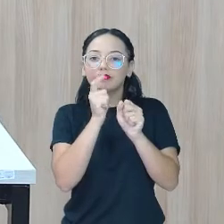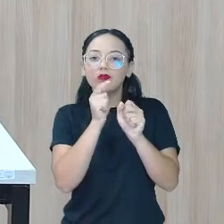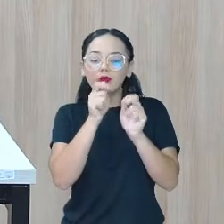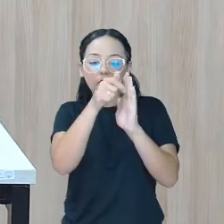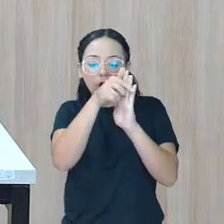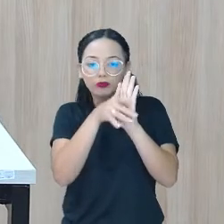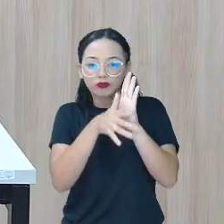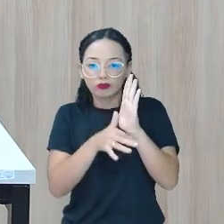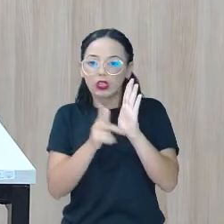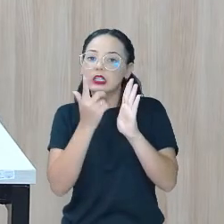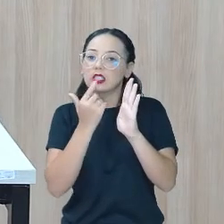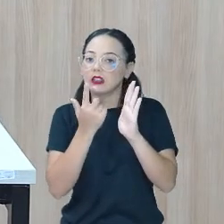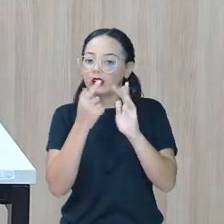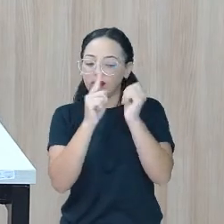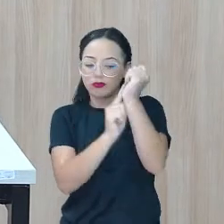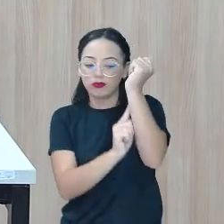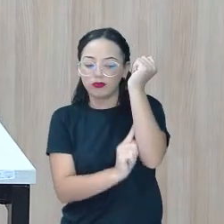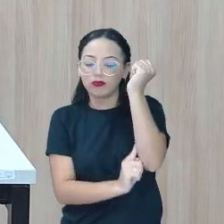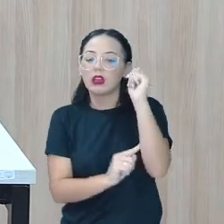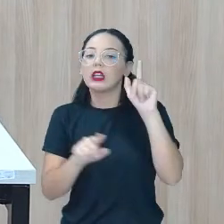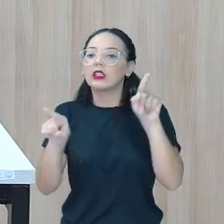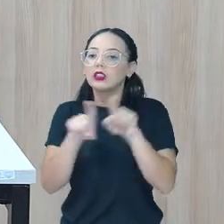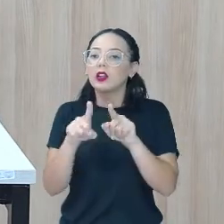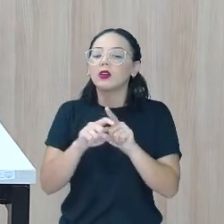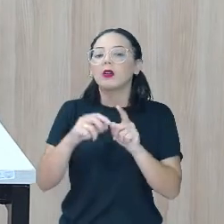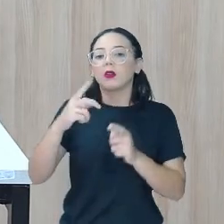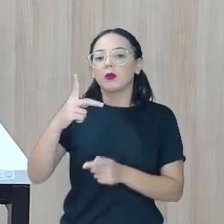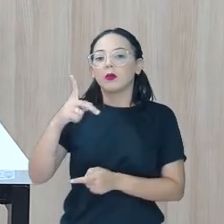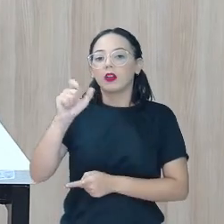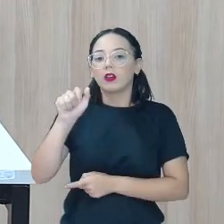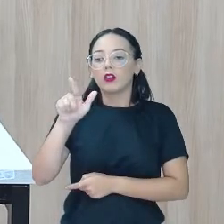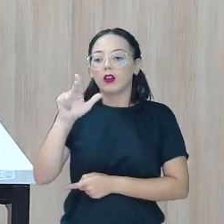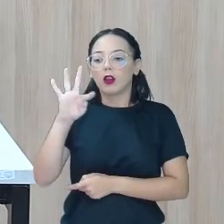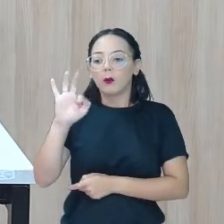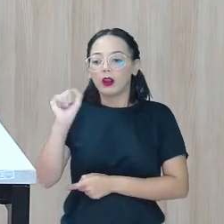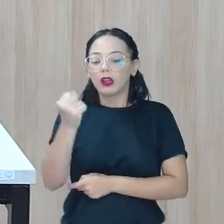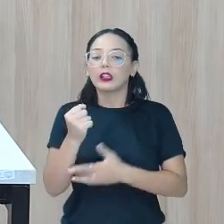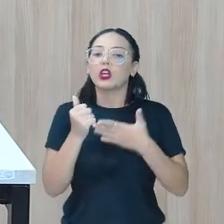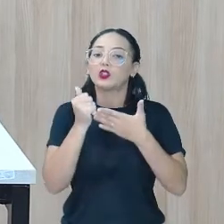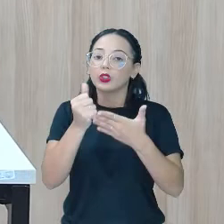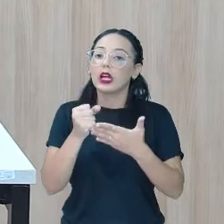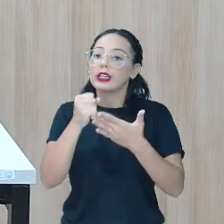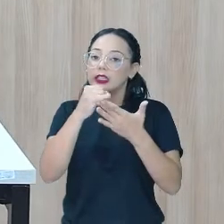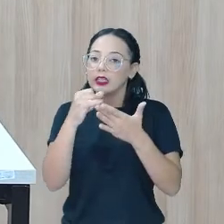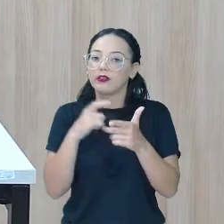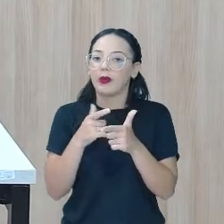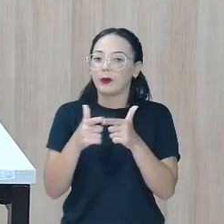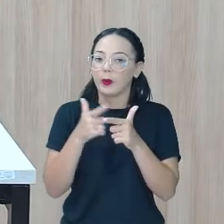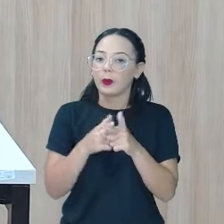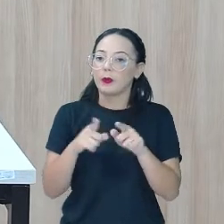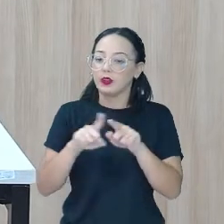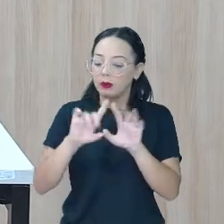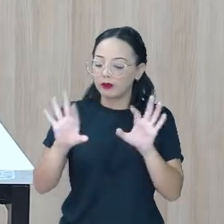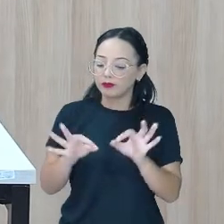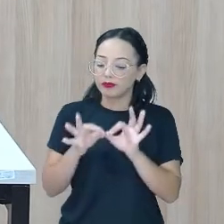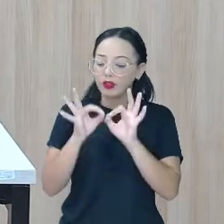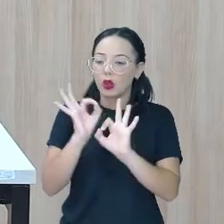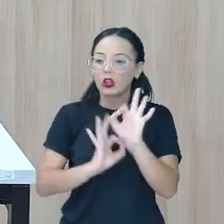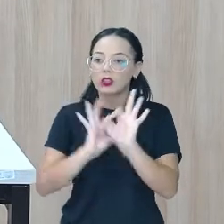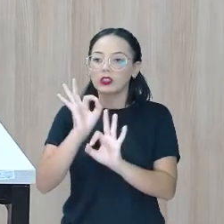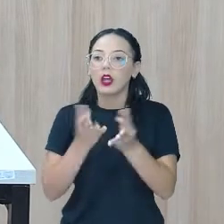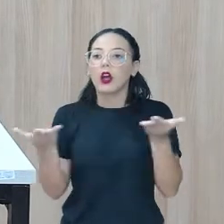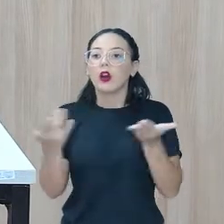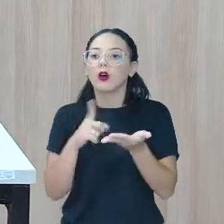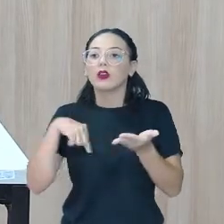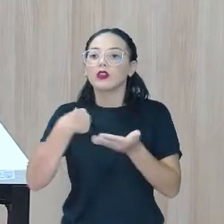sangue. Também as plaquetas vão ajudar a reparar alguns tipos de vasos, se forem também danificados. Então, vamos falar